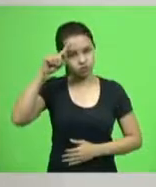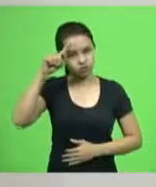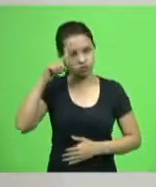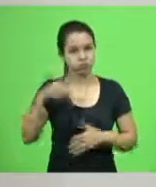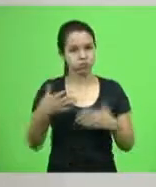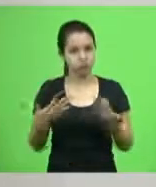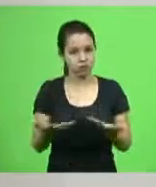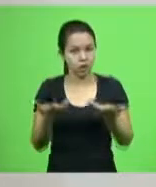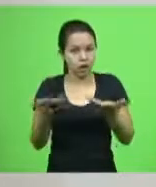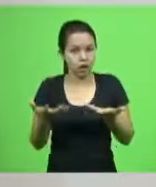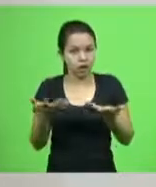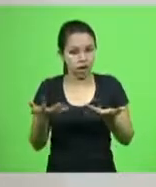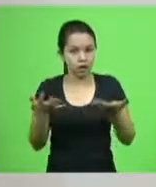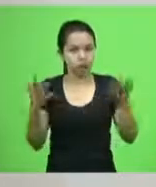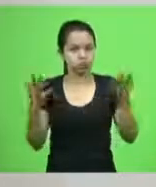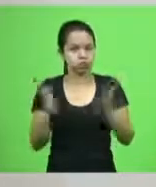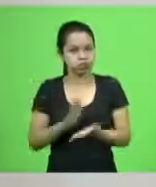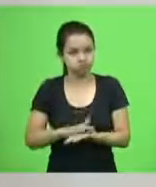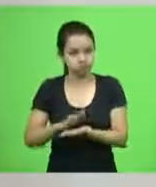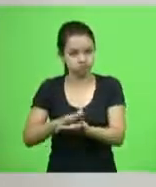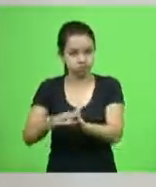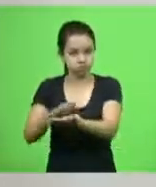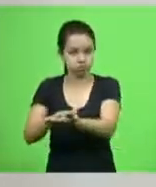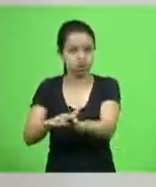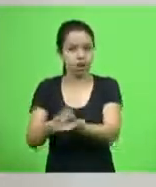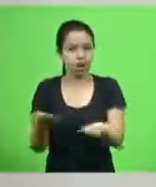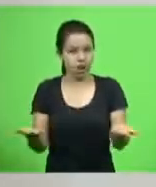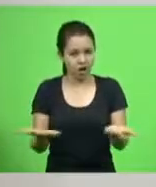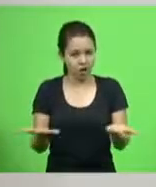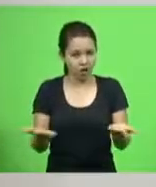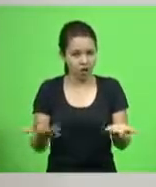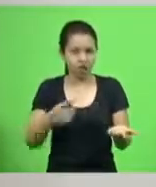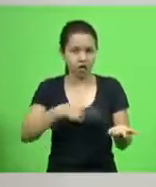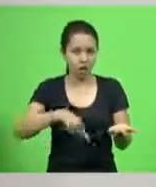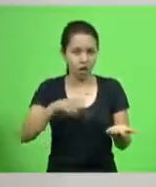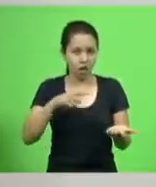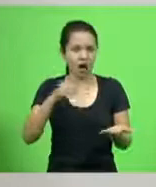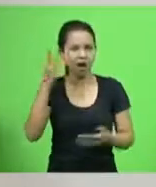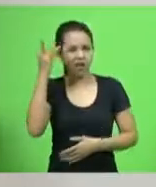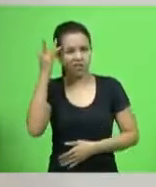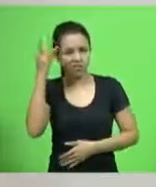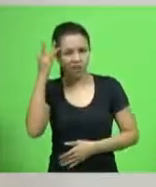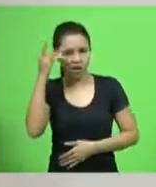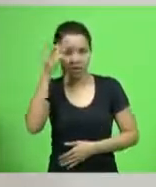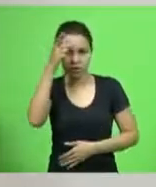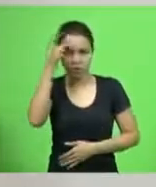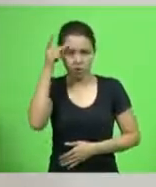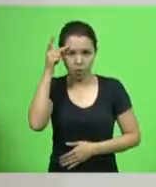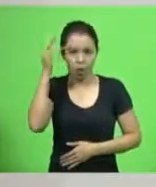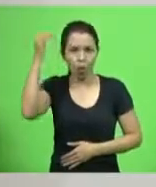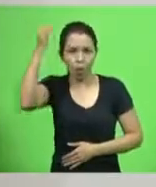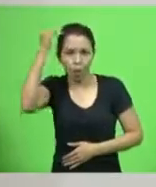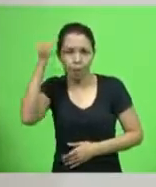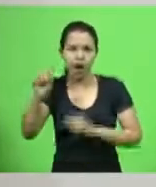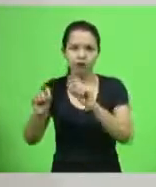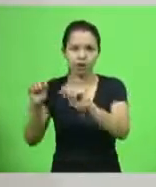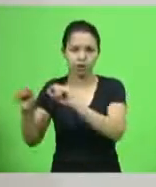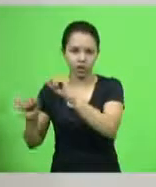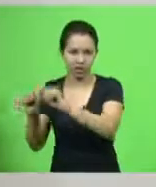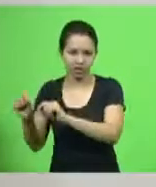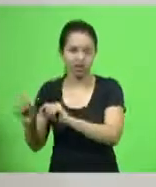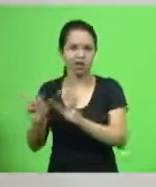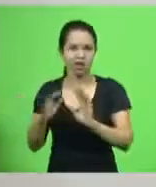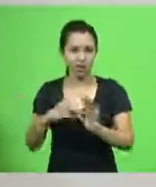enaltecer. Nesse momento, não é hora de a gente ficar achando culpados. Eu, inclusive, tenho sido